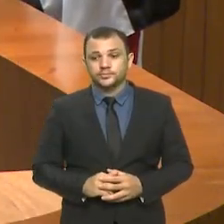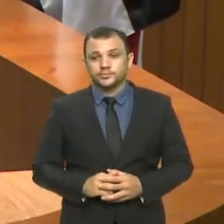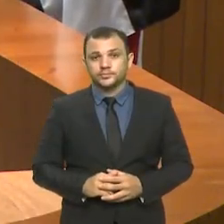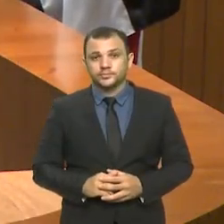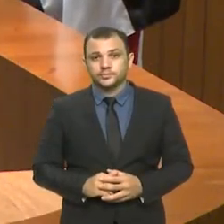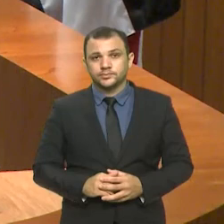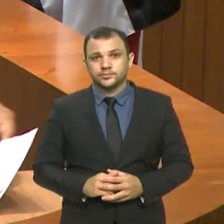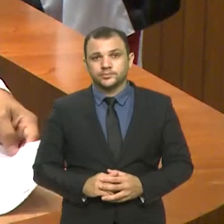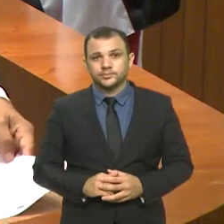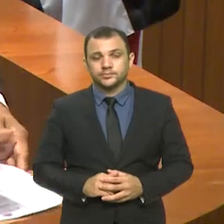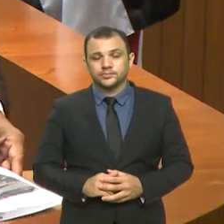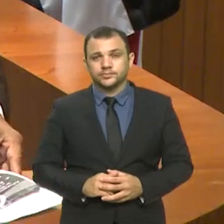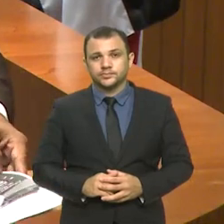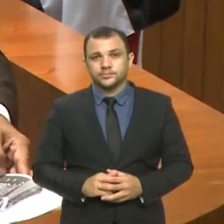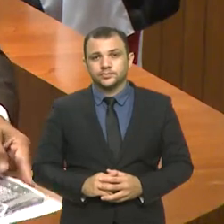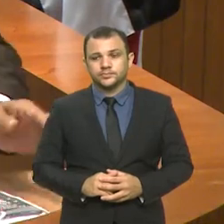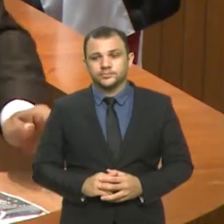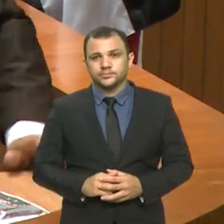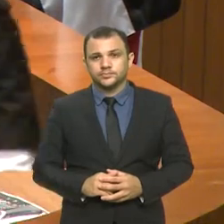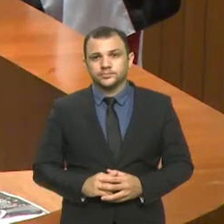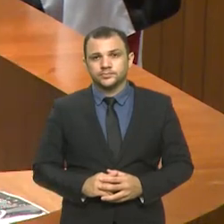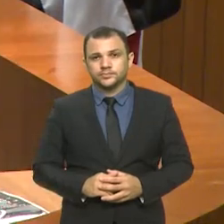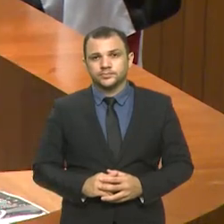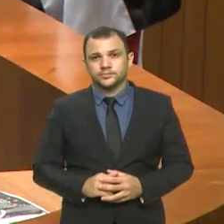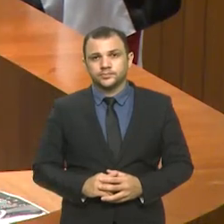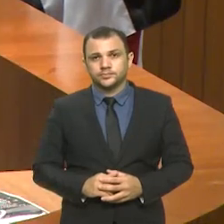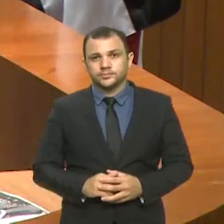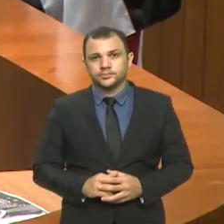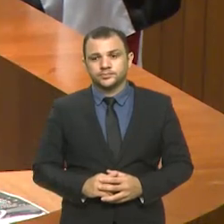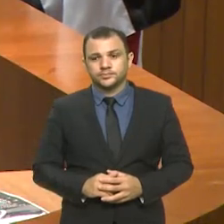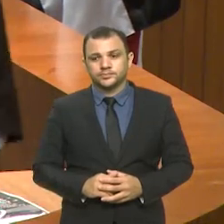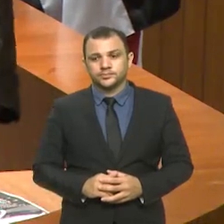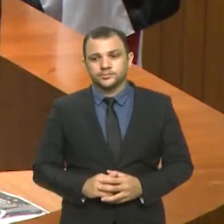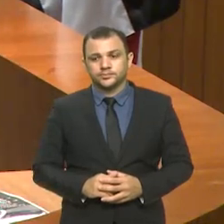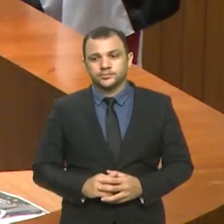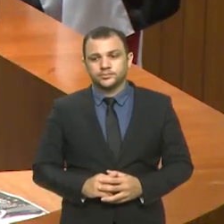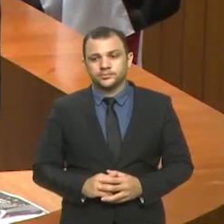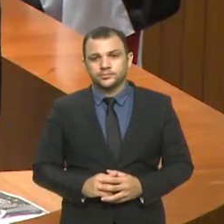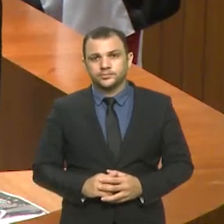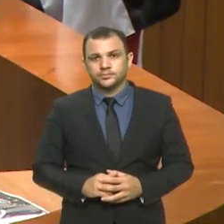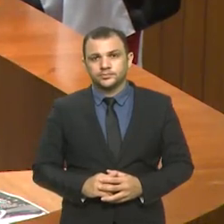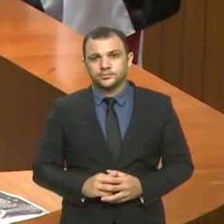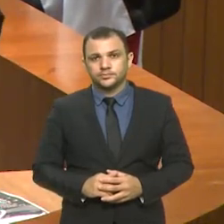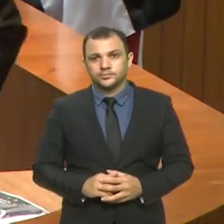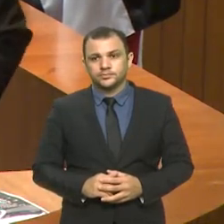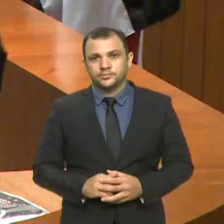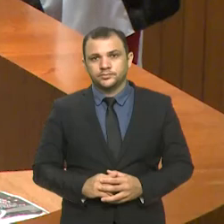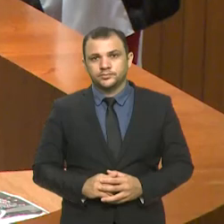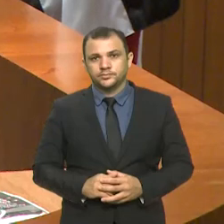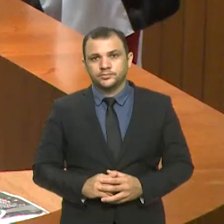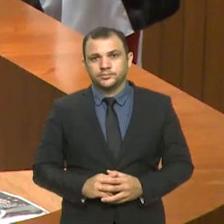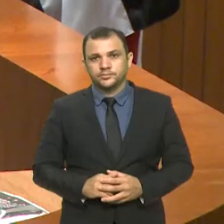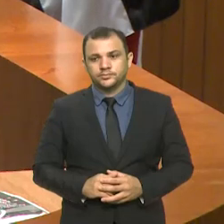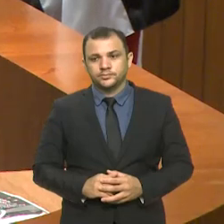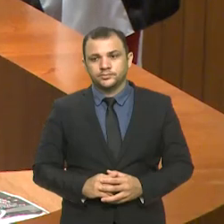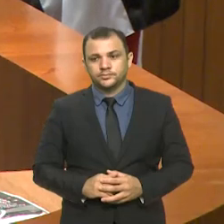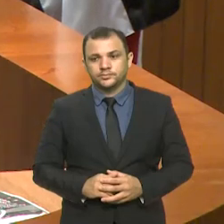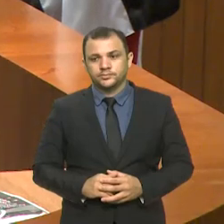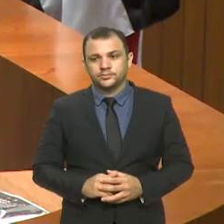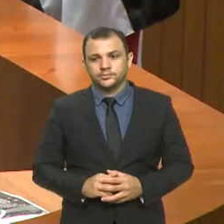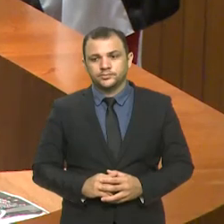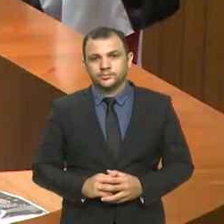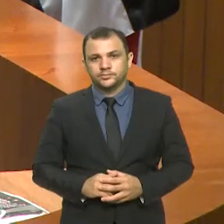parabenizo-lhe pelo assunto que Vossa Excelência traz nesse momento na tribuna, para que fique registrado nos anais da